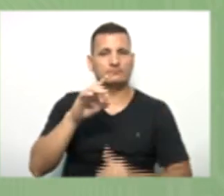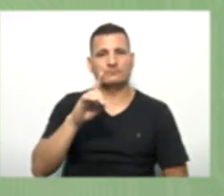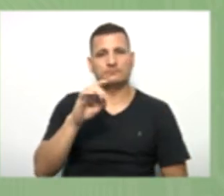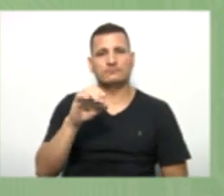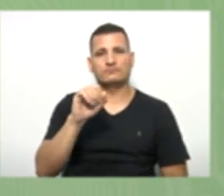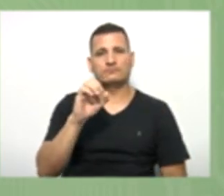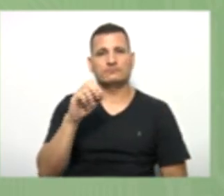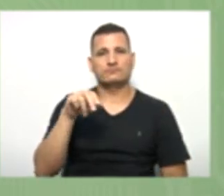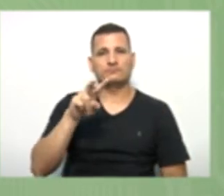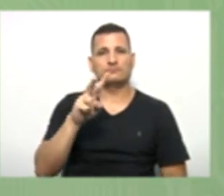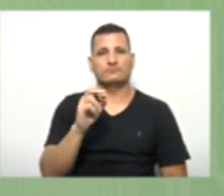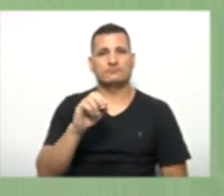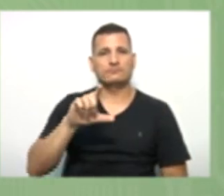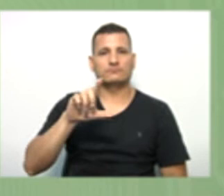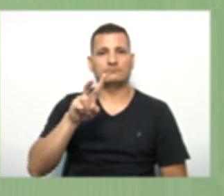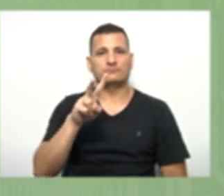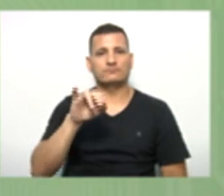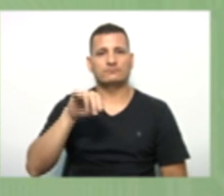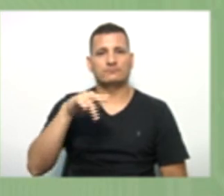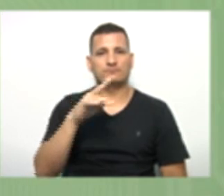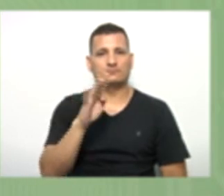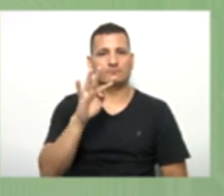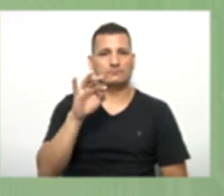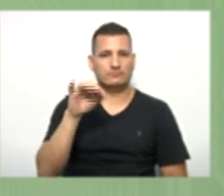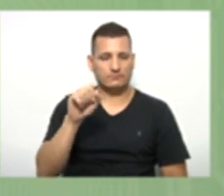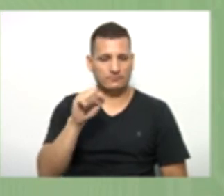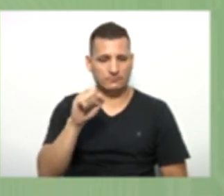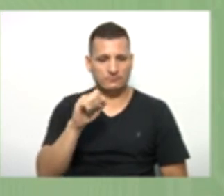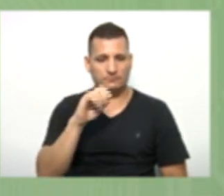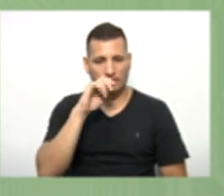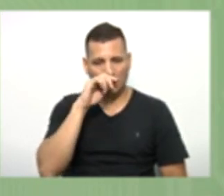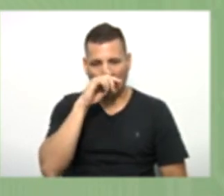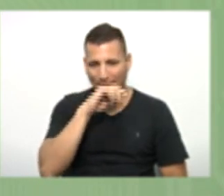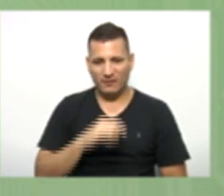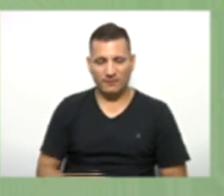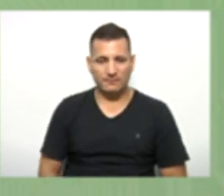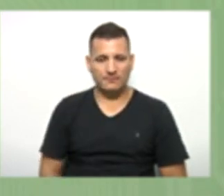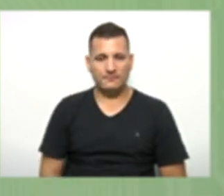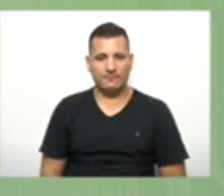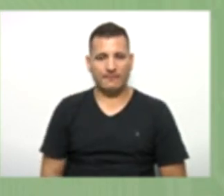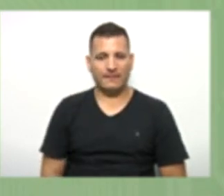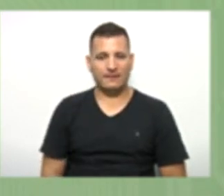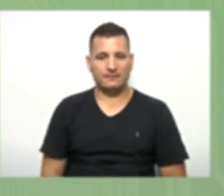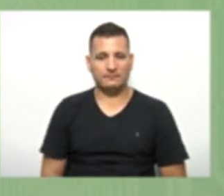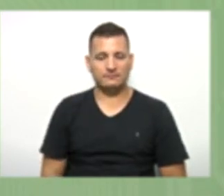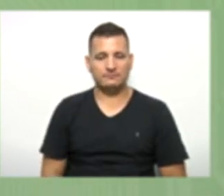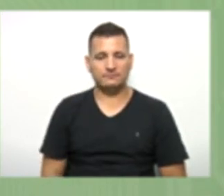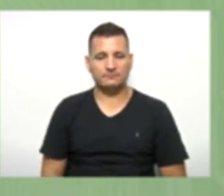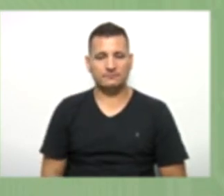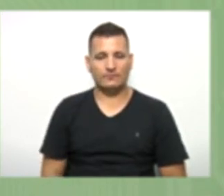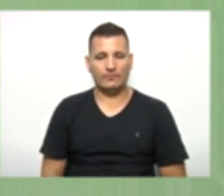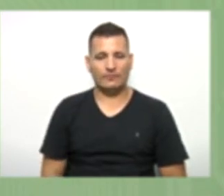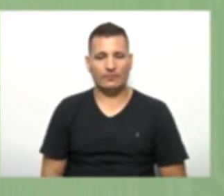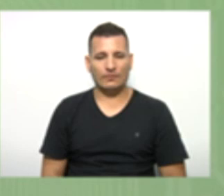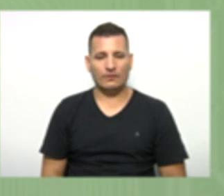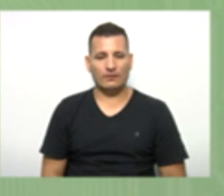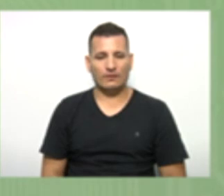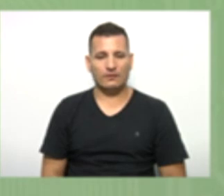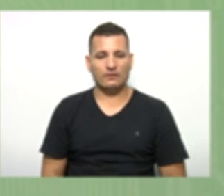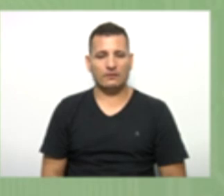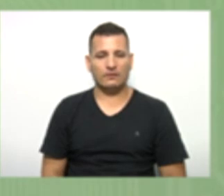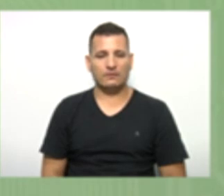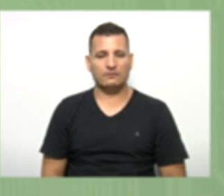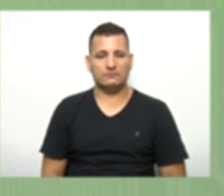vai ficar em cima dos atos cooperativos, fica R$500 a RATS. E em cima dos atos não cooperativos,